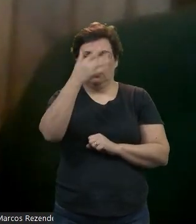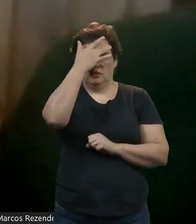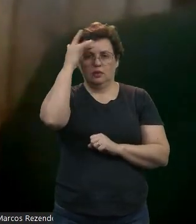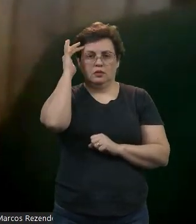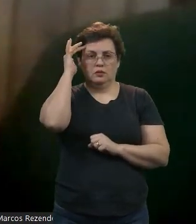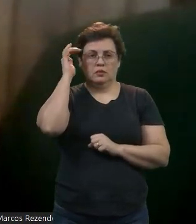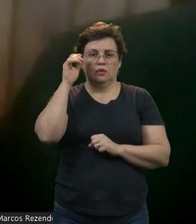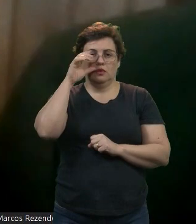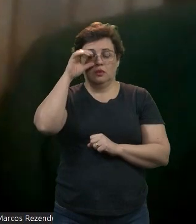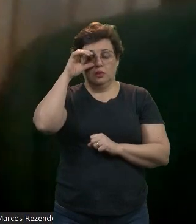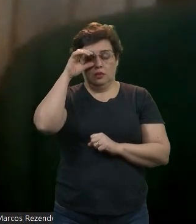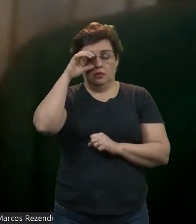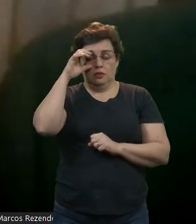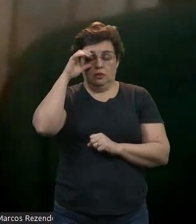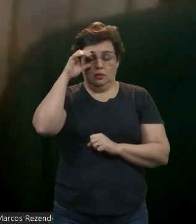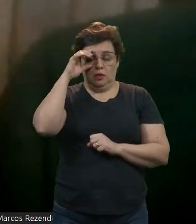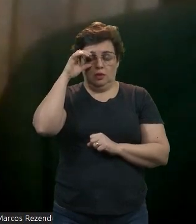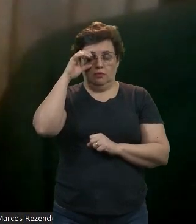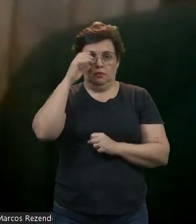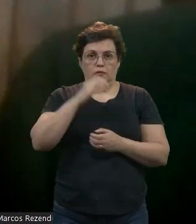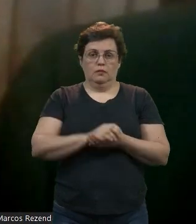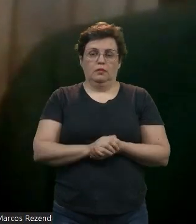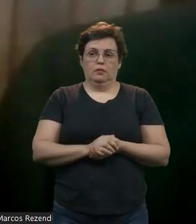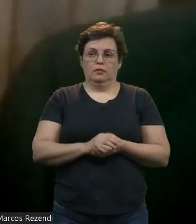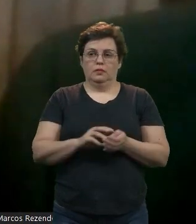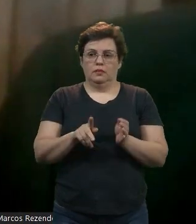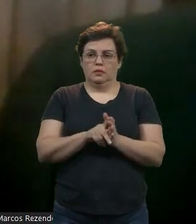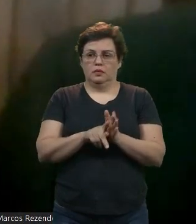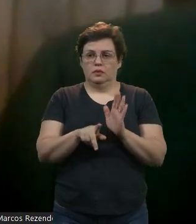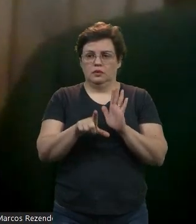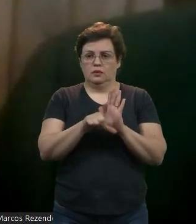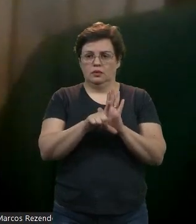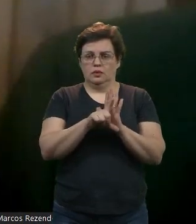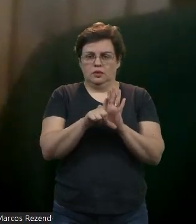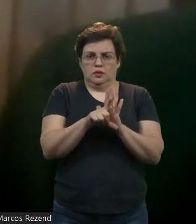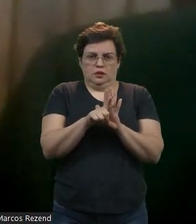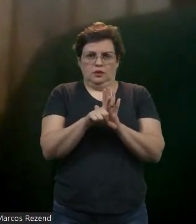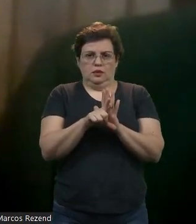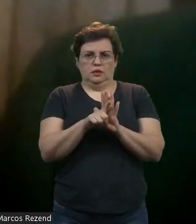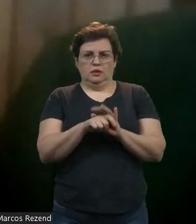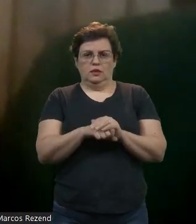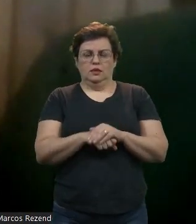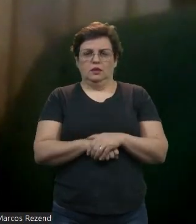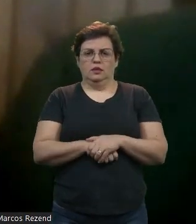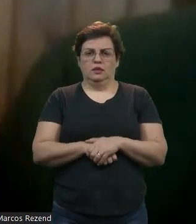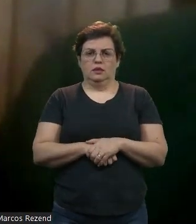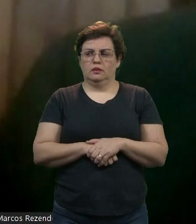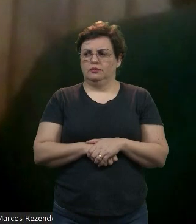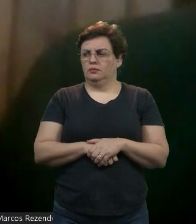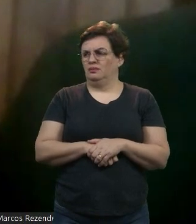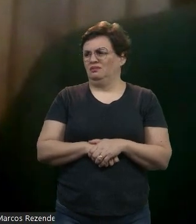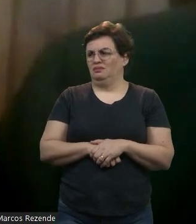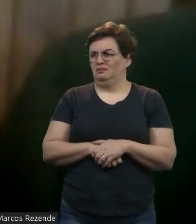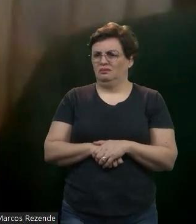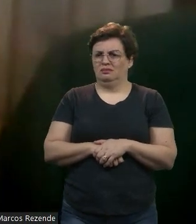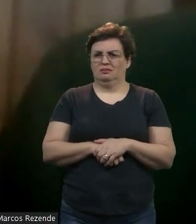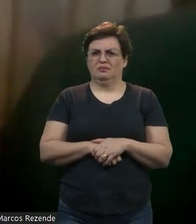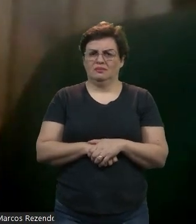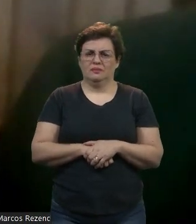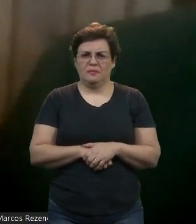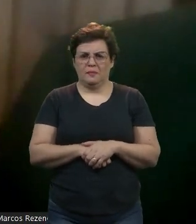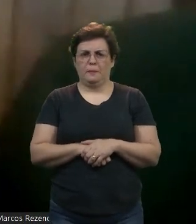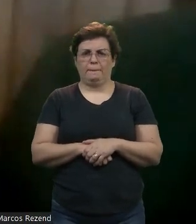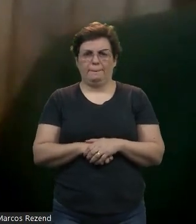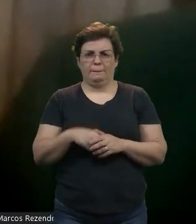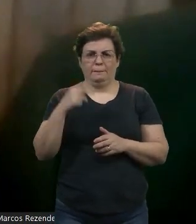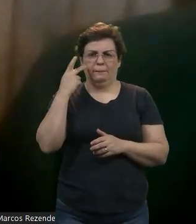4º e 5º da Lei 9.504 de 1997, além de inelegibilidade por abuso de